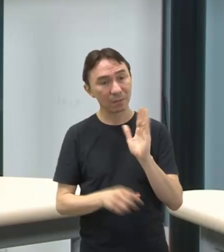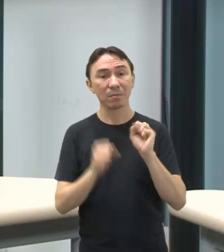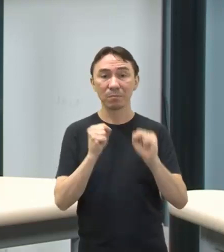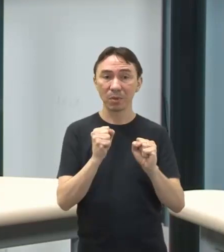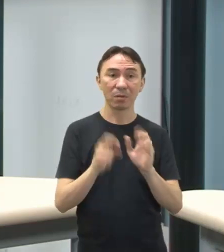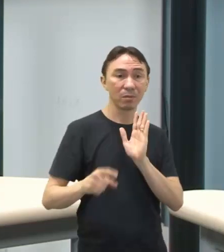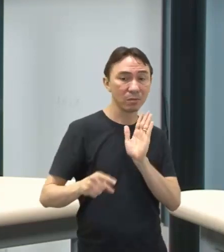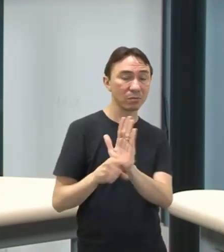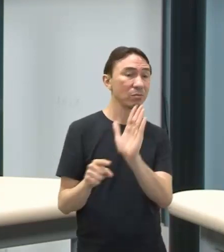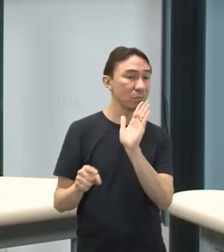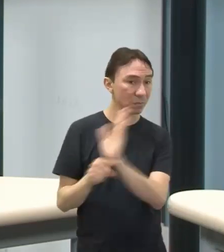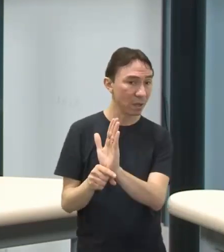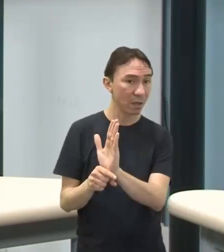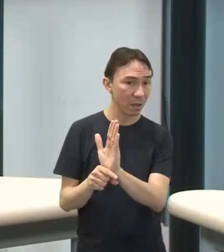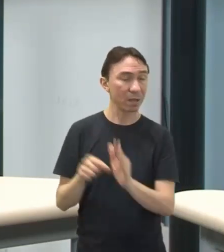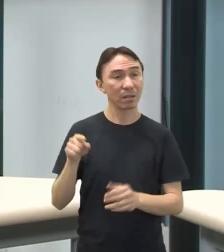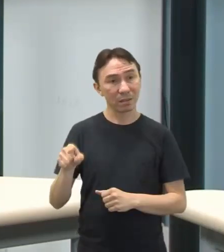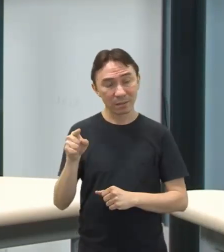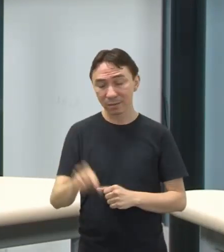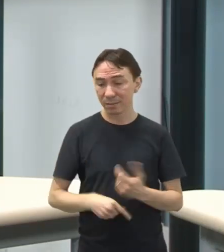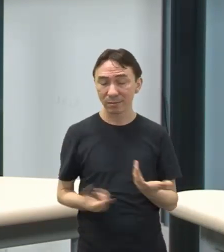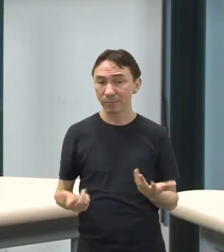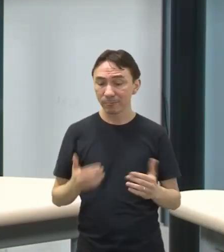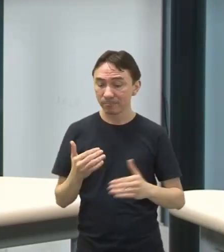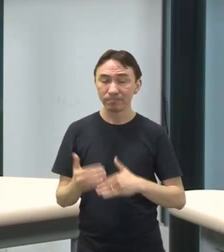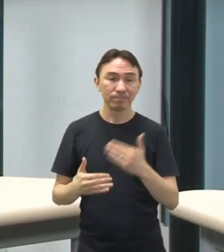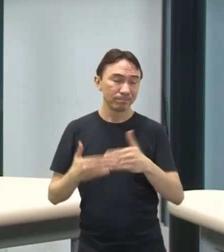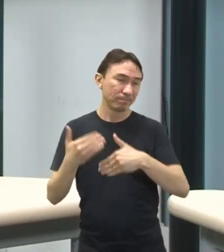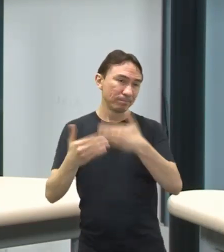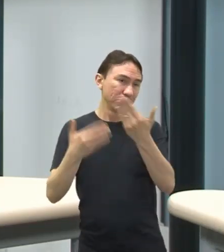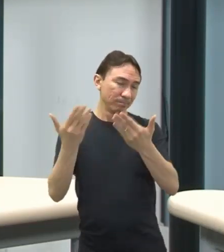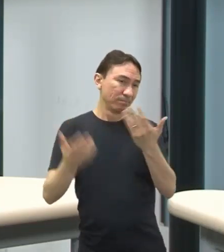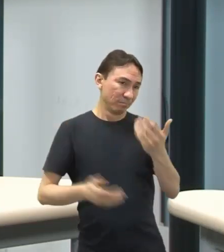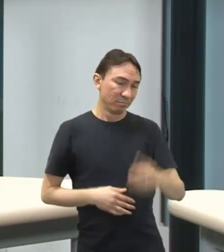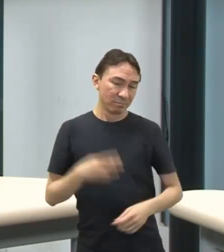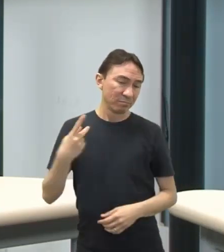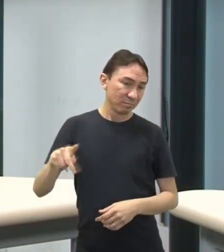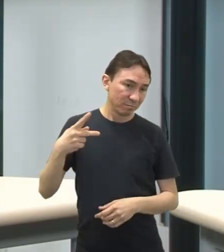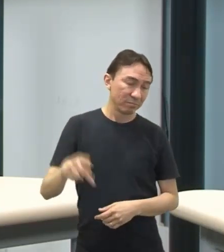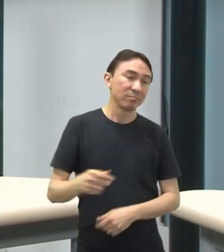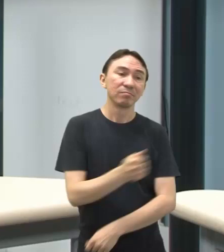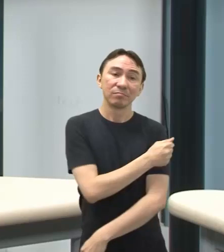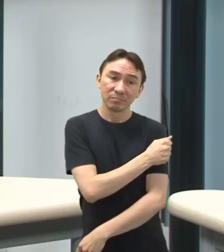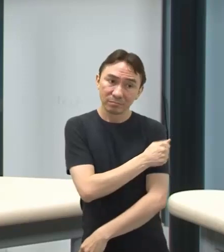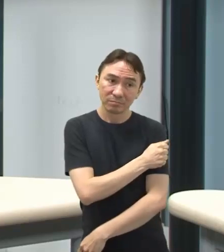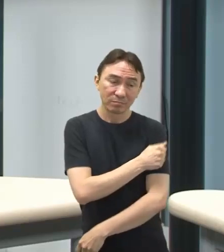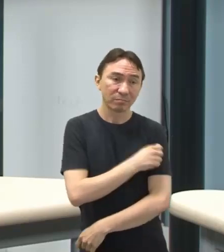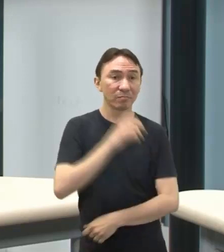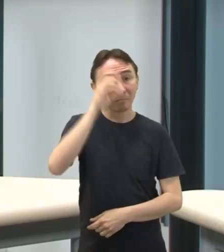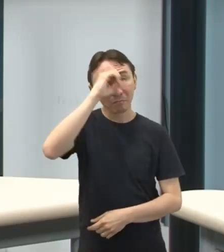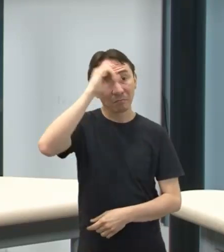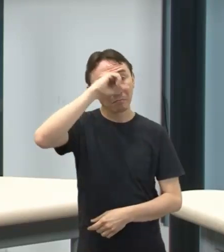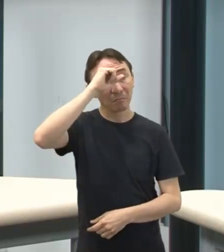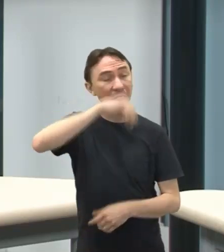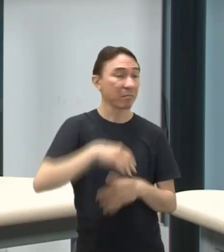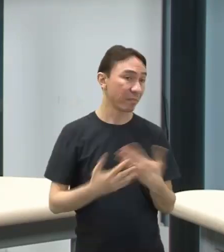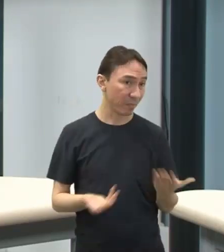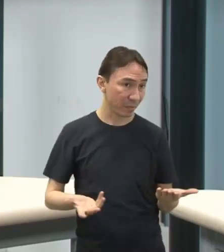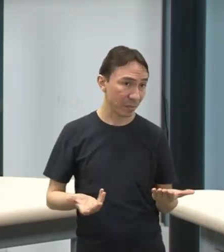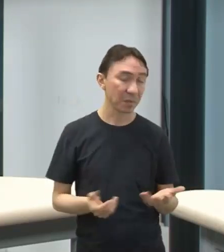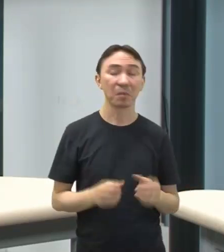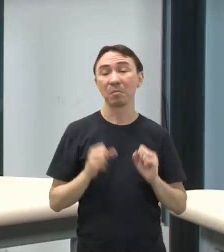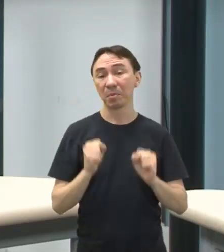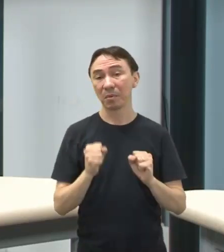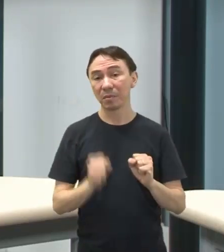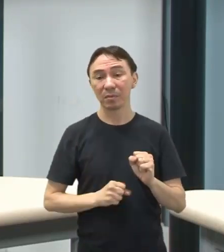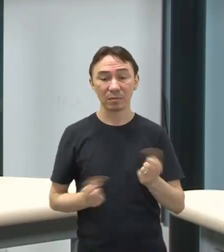né para que a gente possa promover os conhecimentos dos alunos partindo dos jogos que a